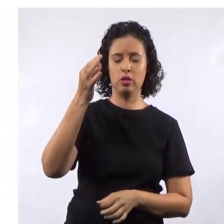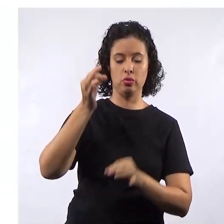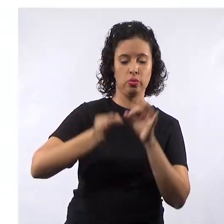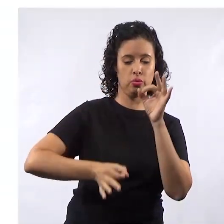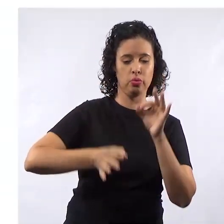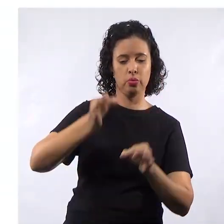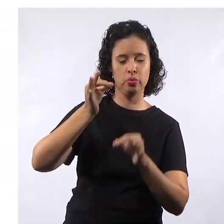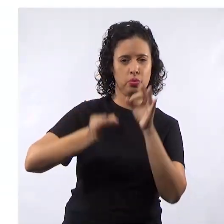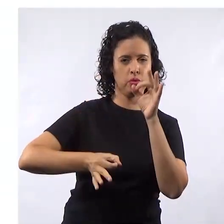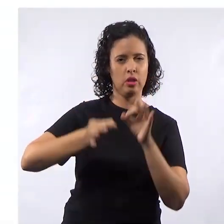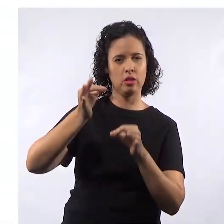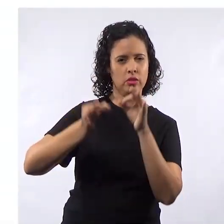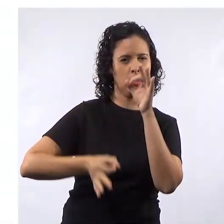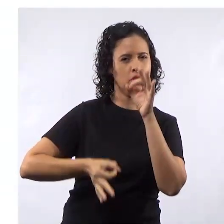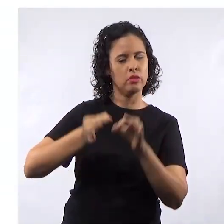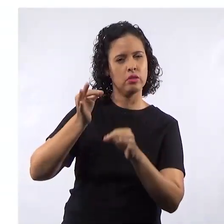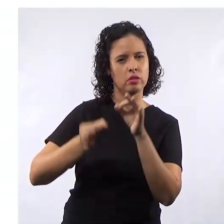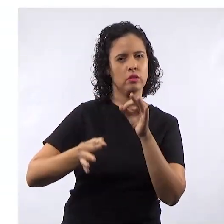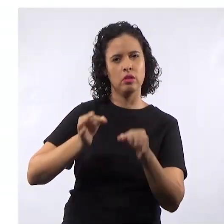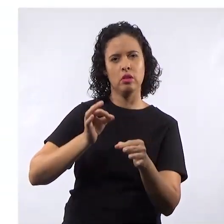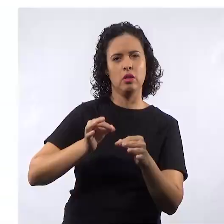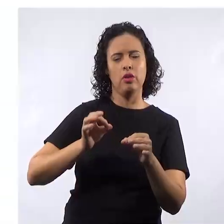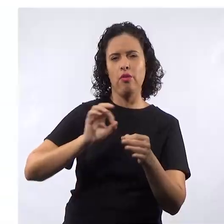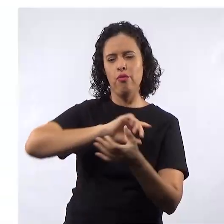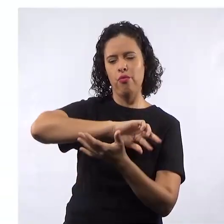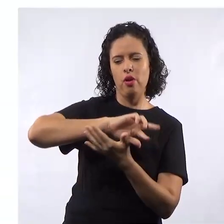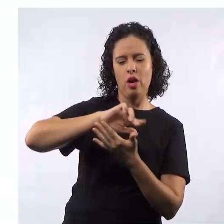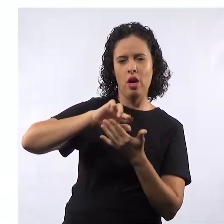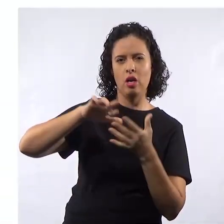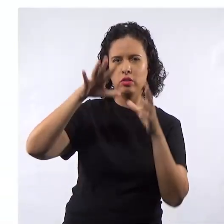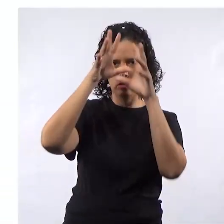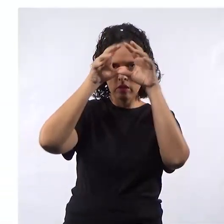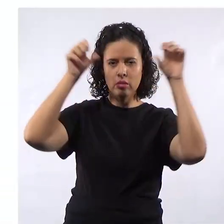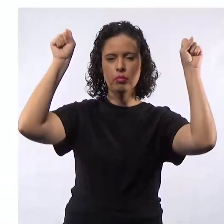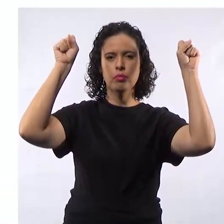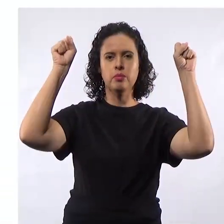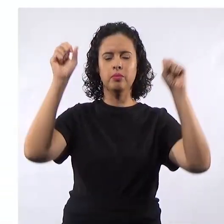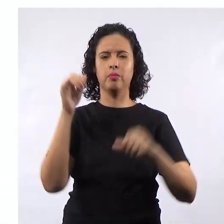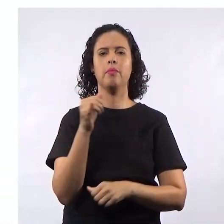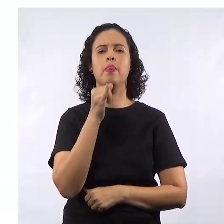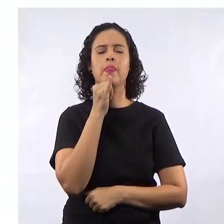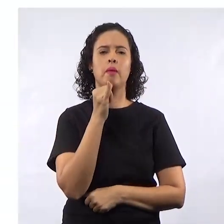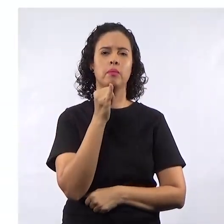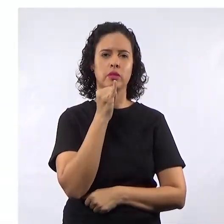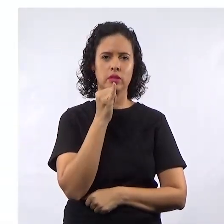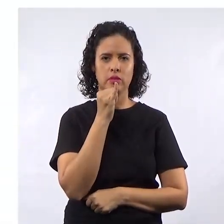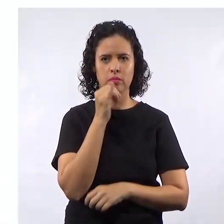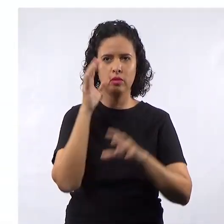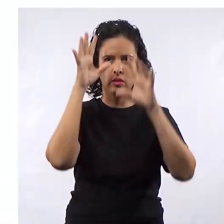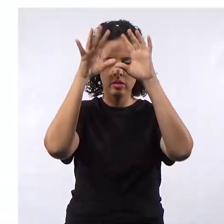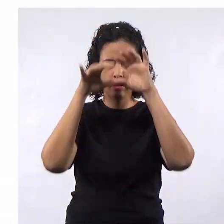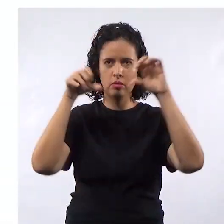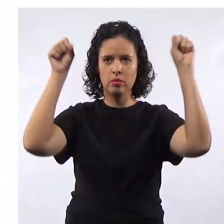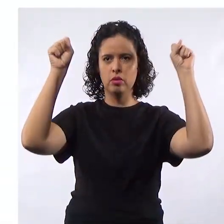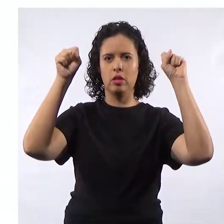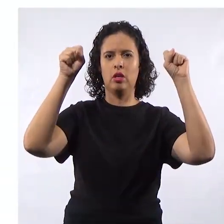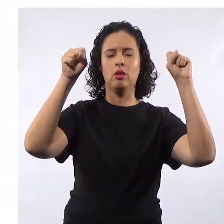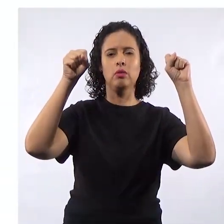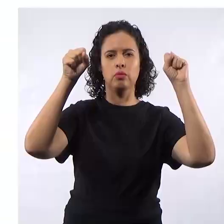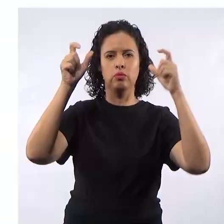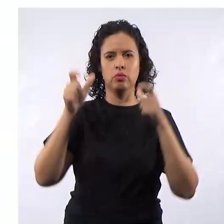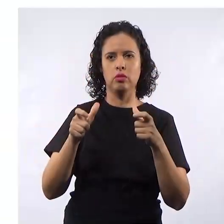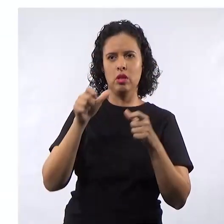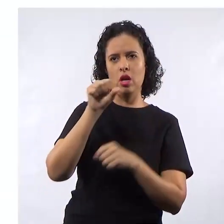julgada por vários tribunais. Um exemplo, lá no Tribunal do Rio Grande do Sul, teve um